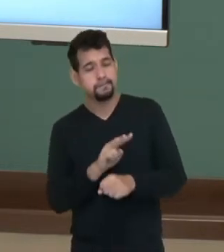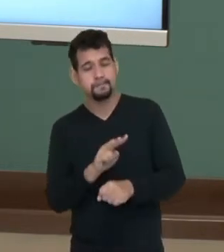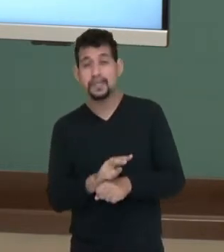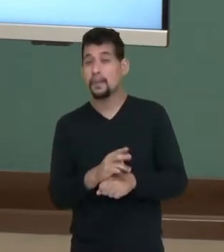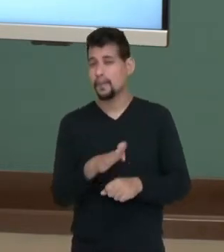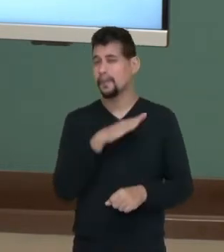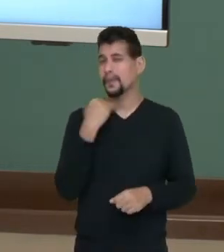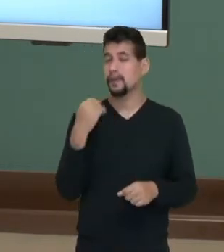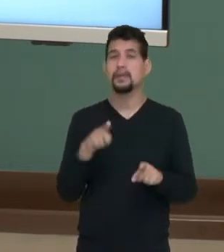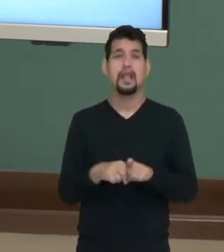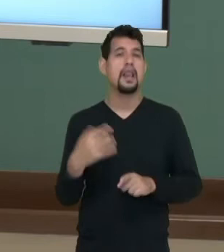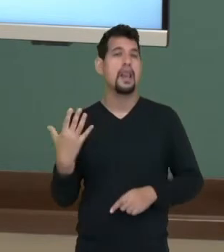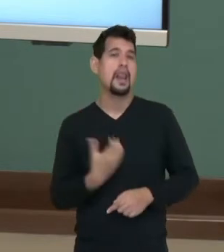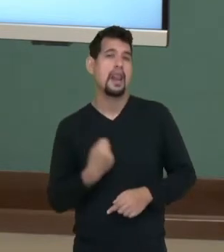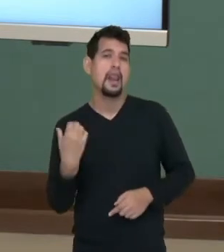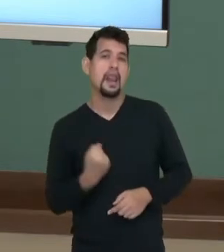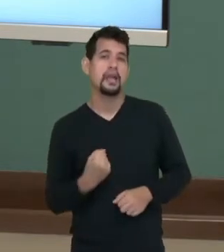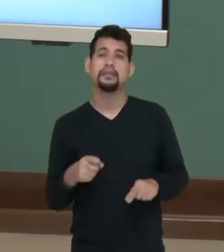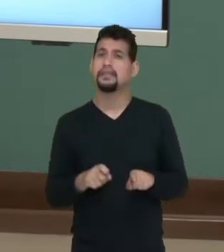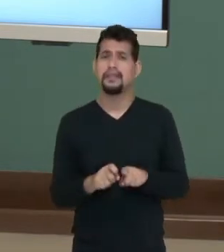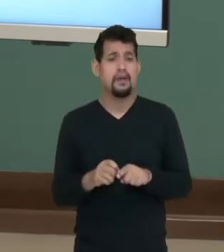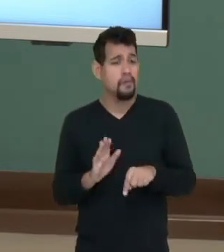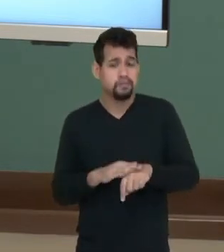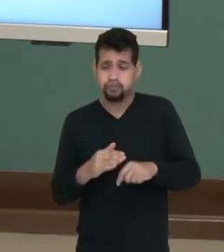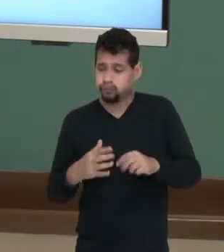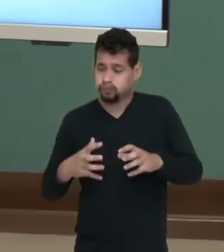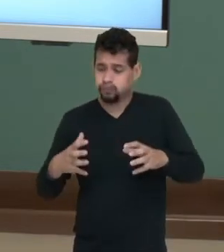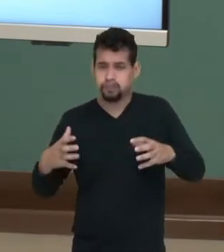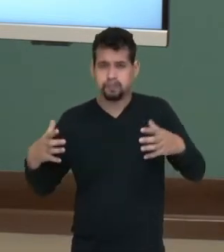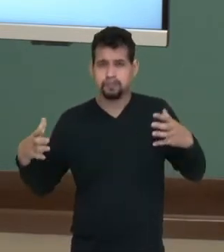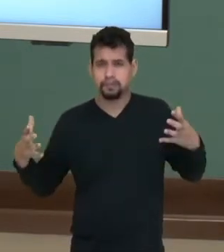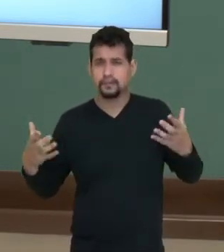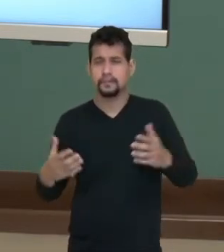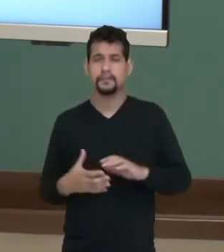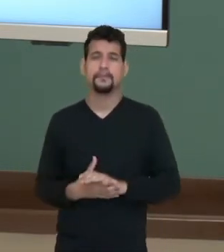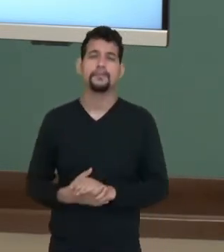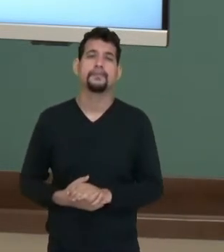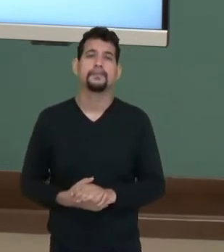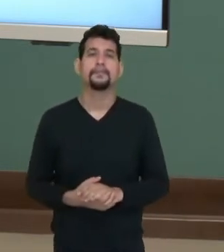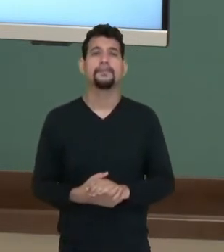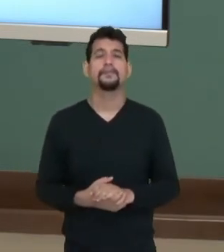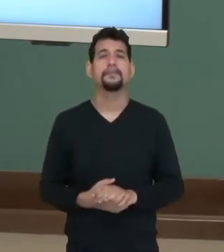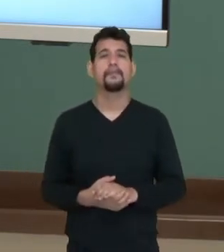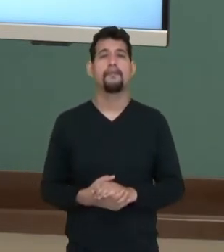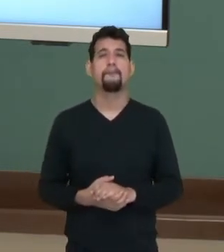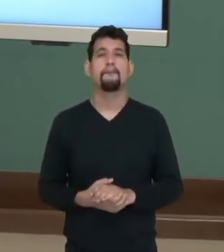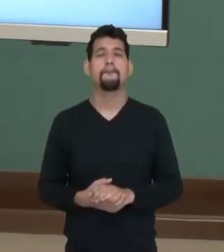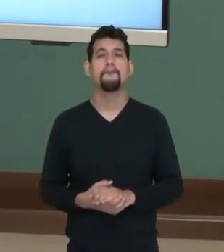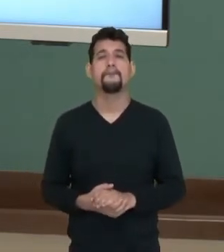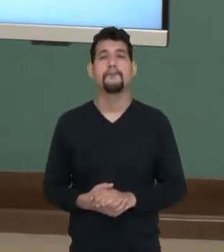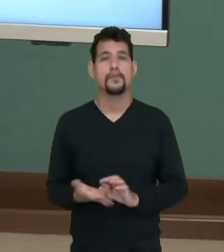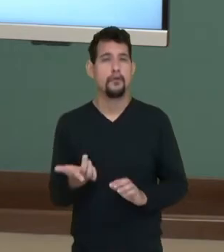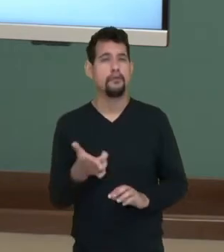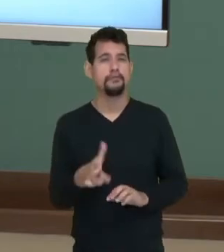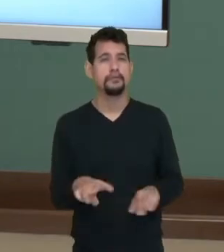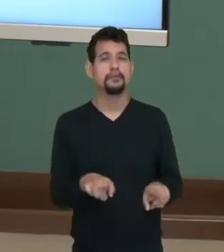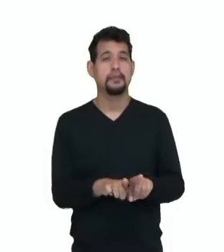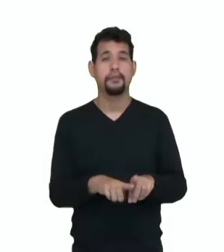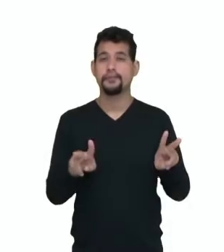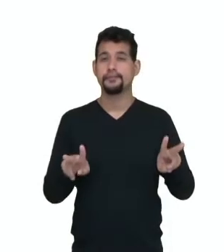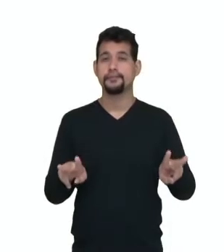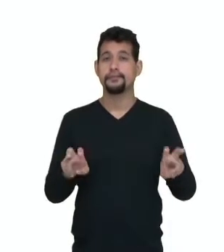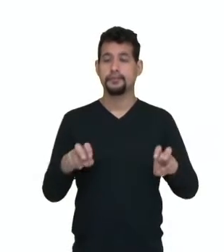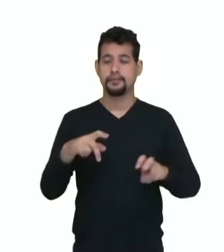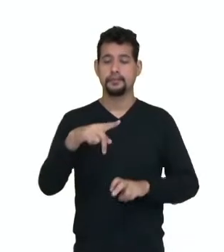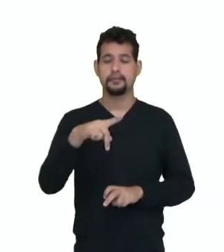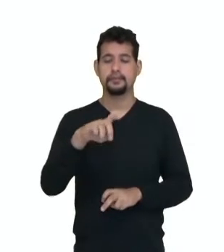Também para a produção de leite, de um modo muito maior do que antes, ok? Muito bem. Continuando enquanto a pecuária, né, a